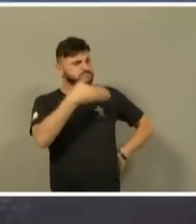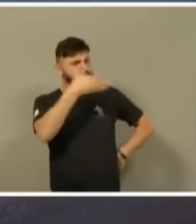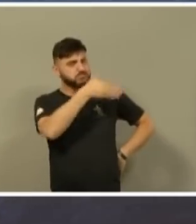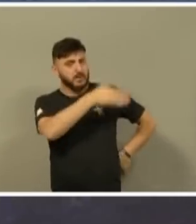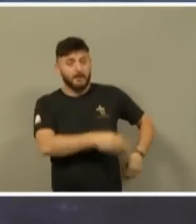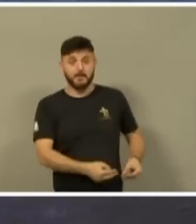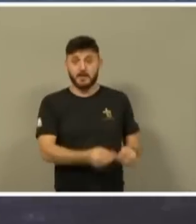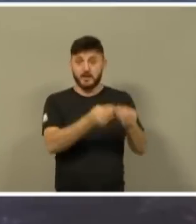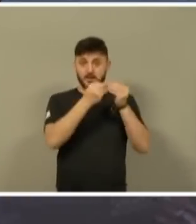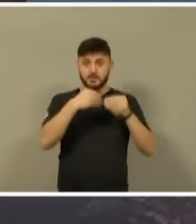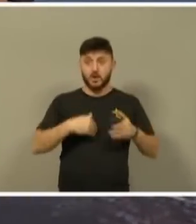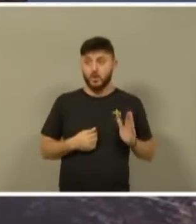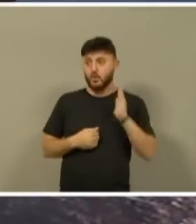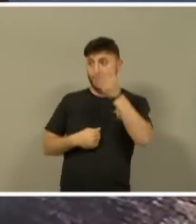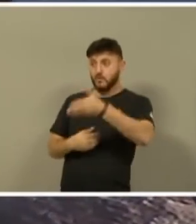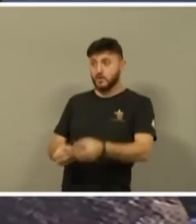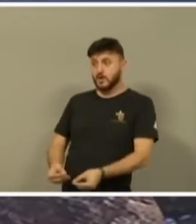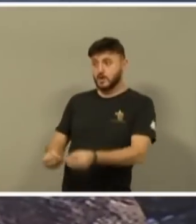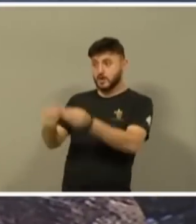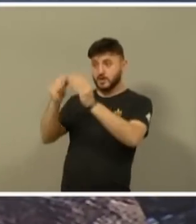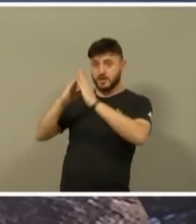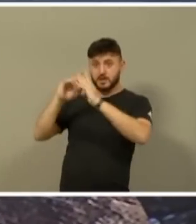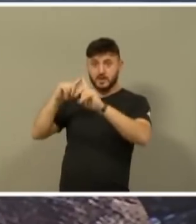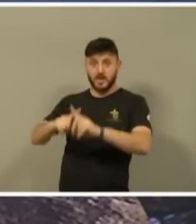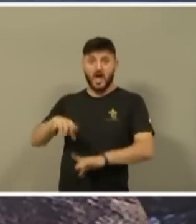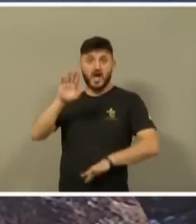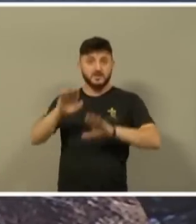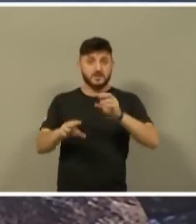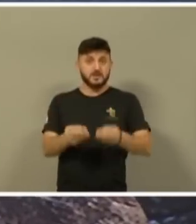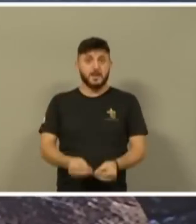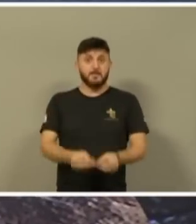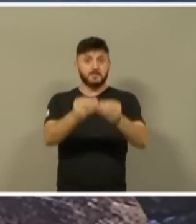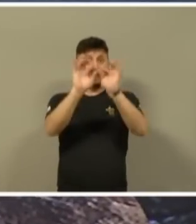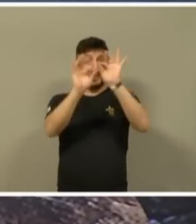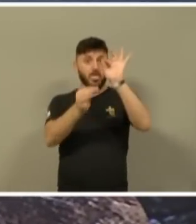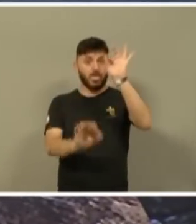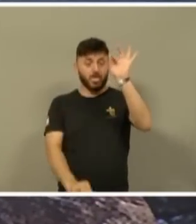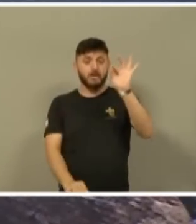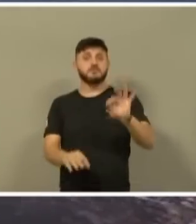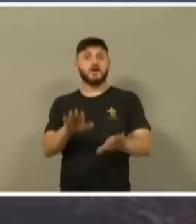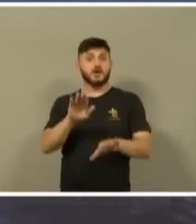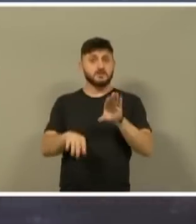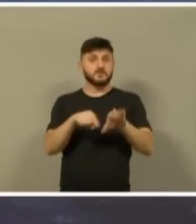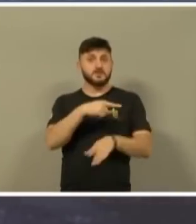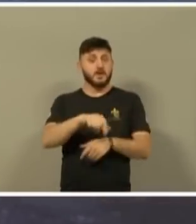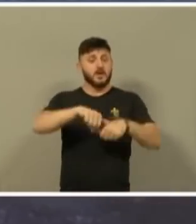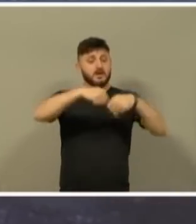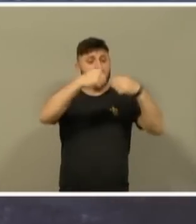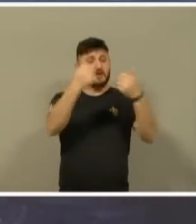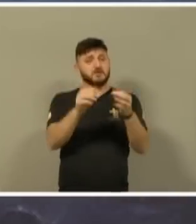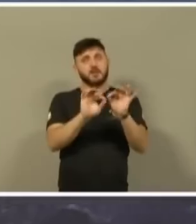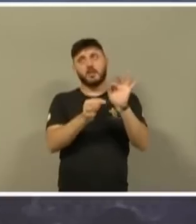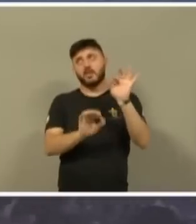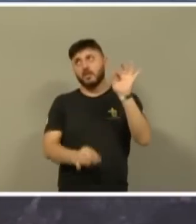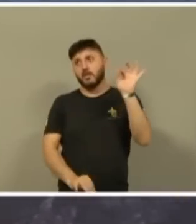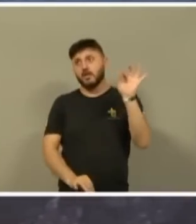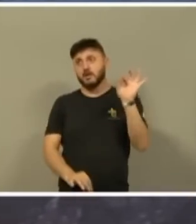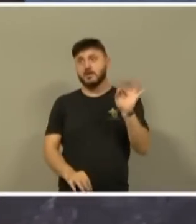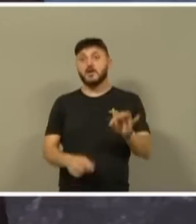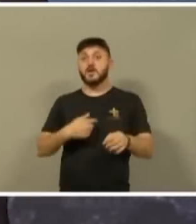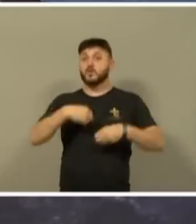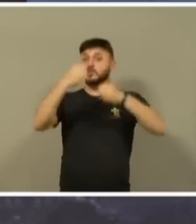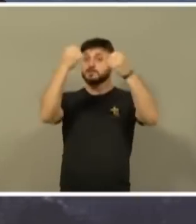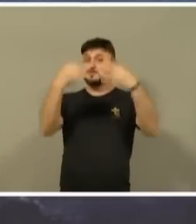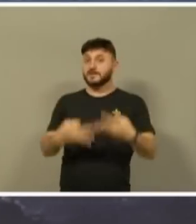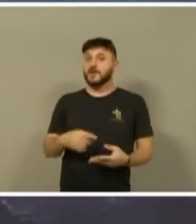missas, às vezes as missas são longas, e para mim também, às vezes você vai rezar o terço, agora já começo a dar algumas